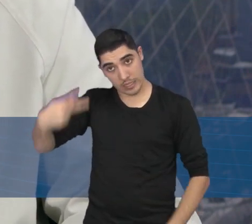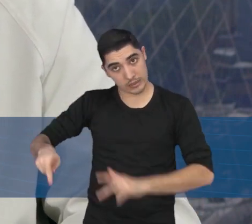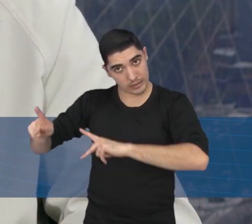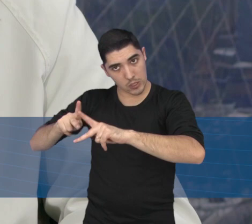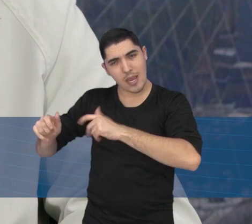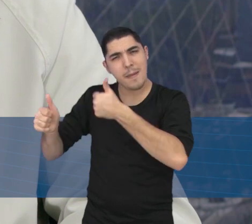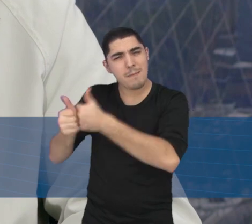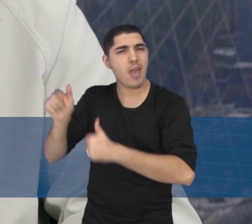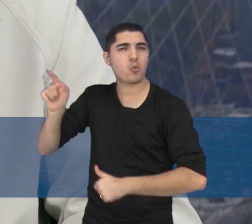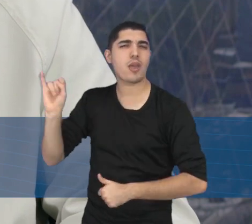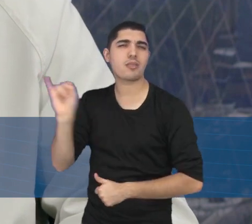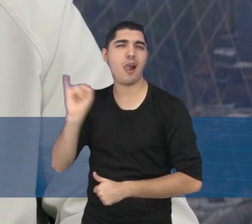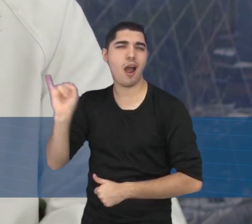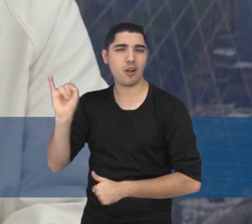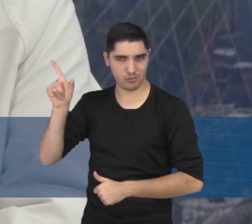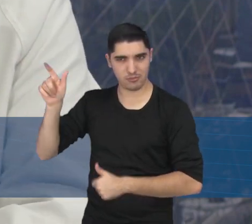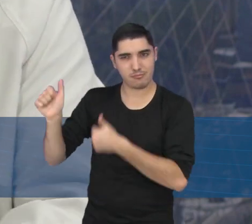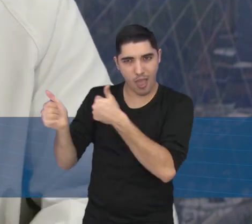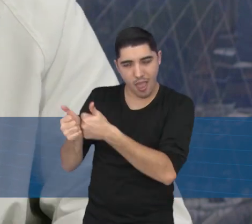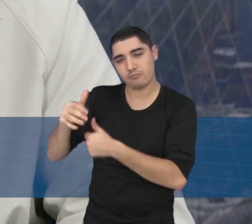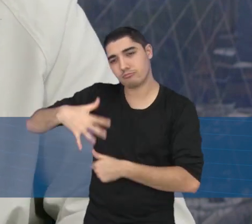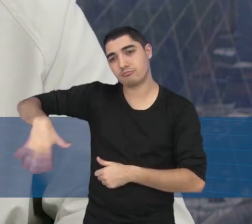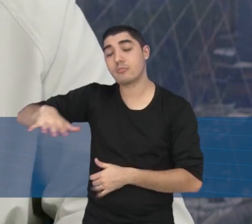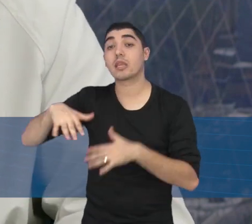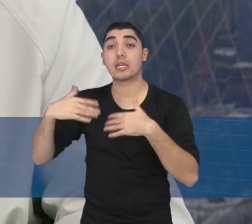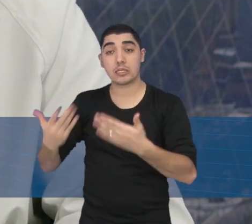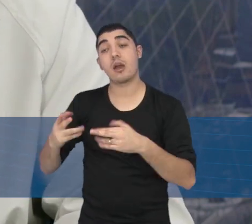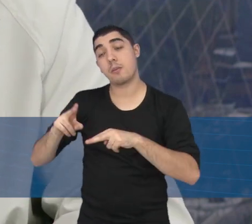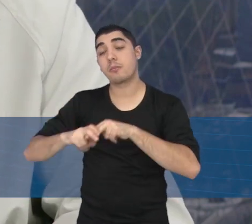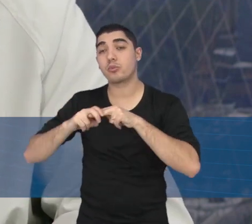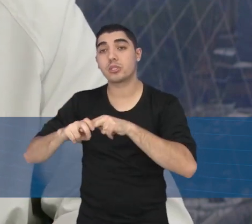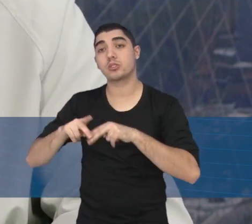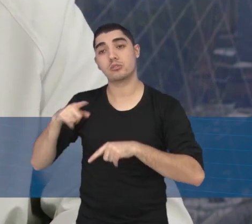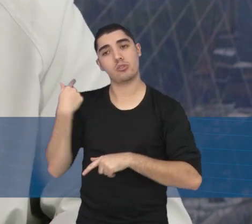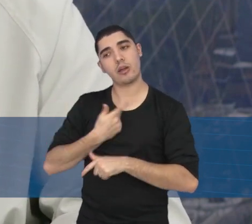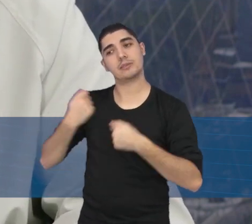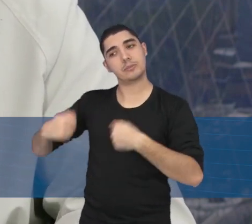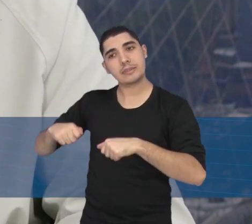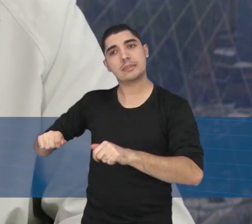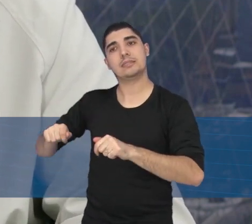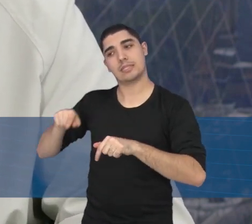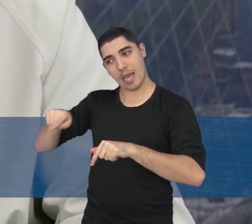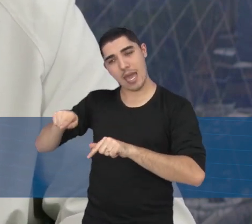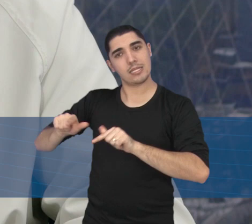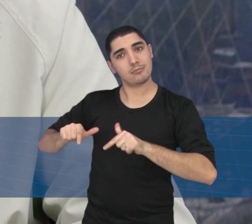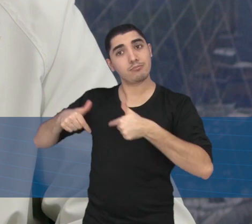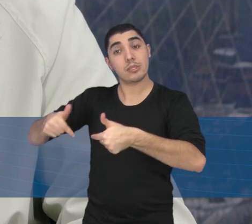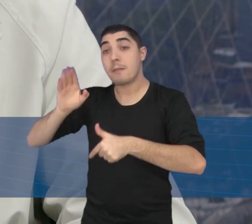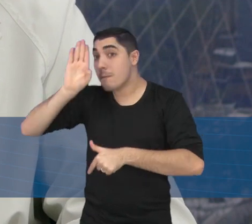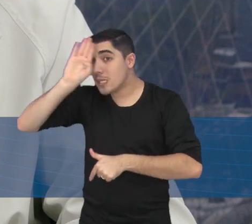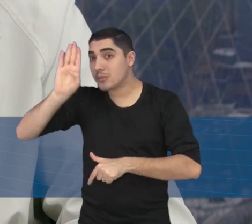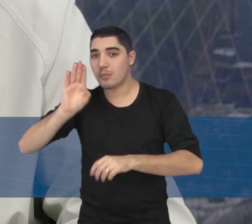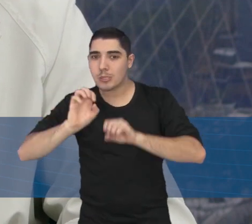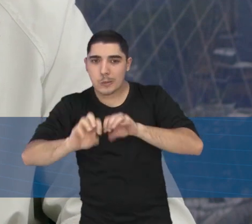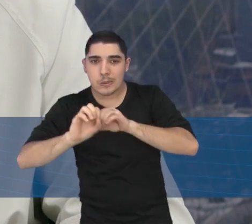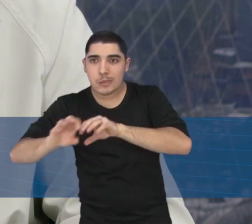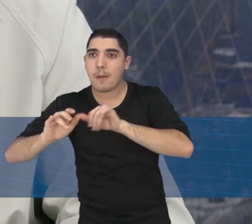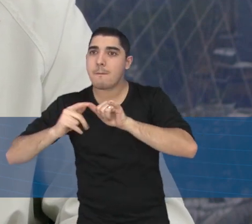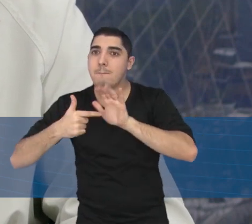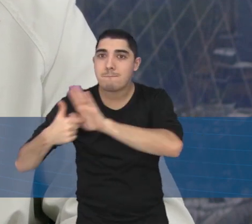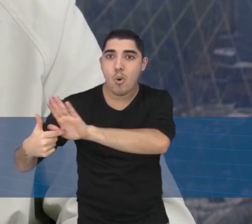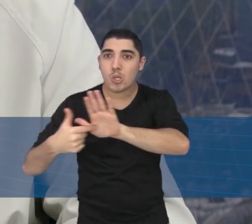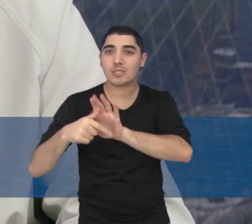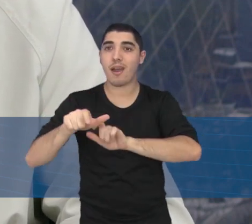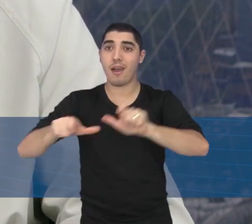dentro mostrando. E o mais interessante é o que você estava falando, a gente precisa fazer isso principalmente com as crianças, né?